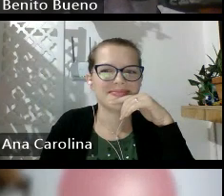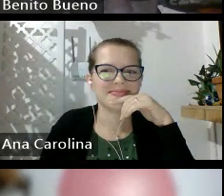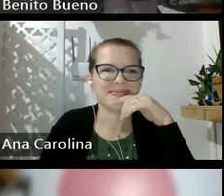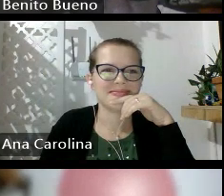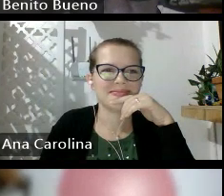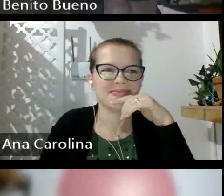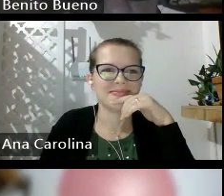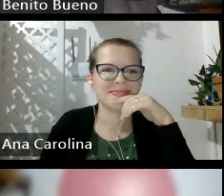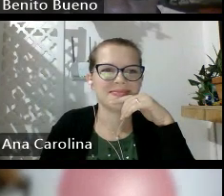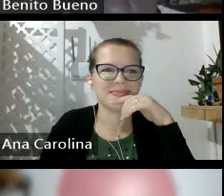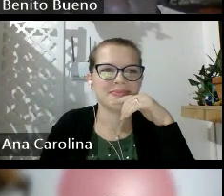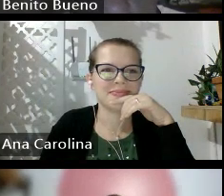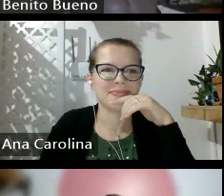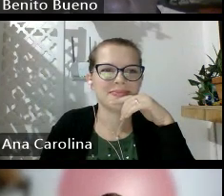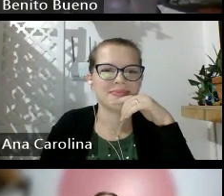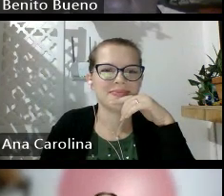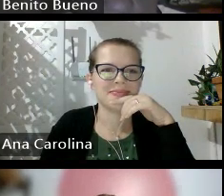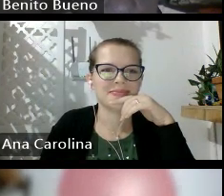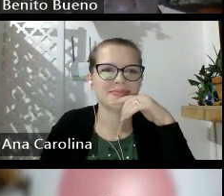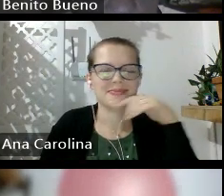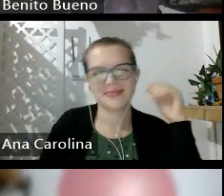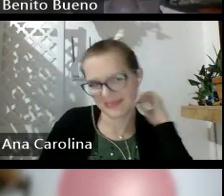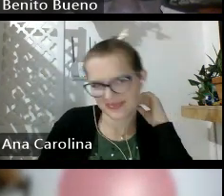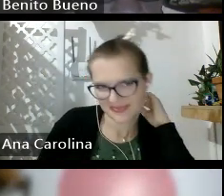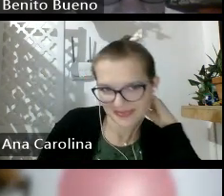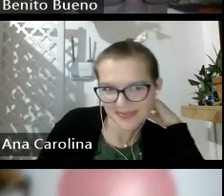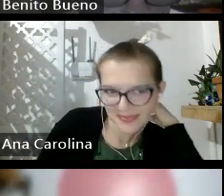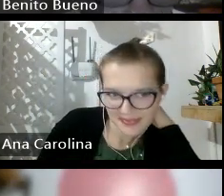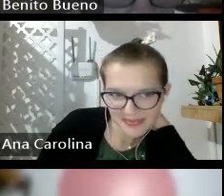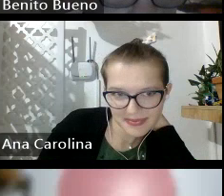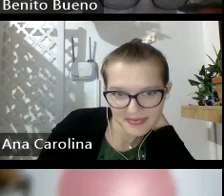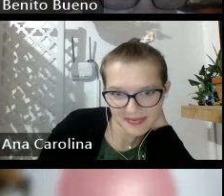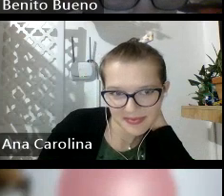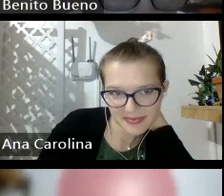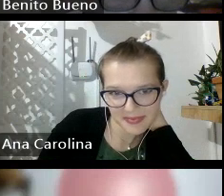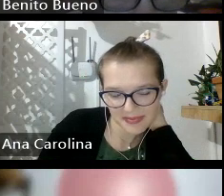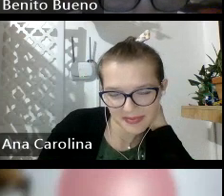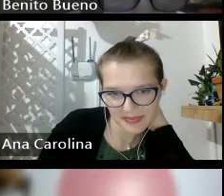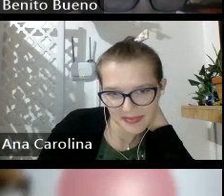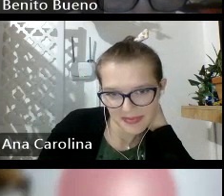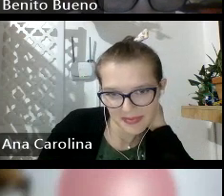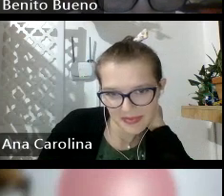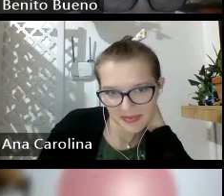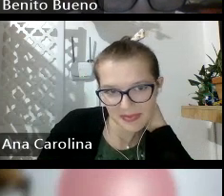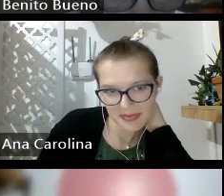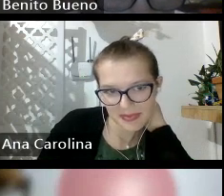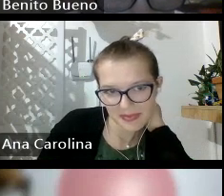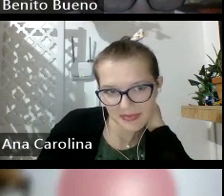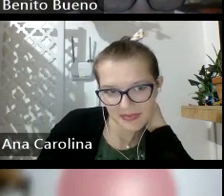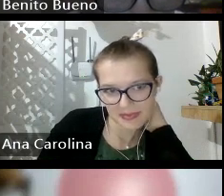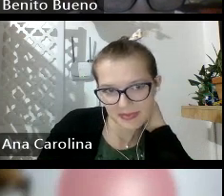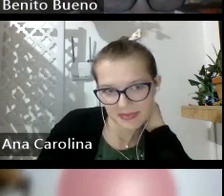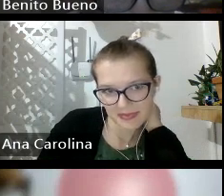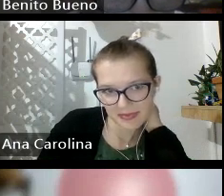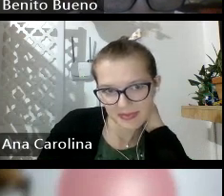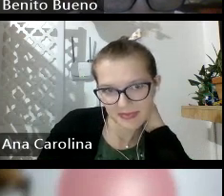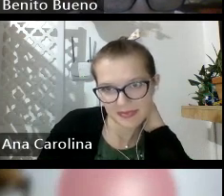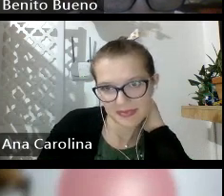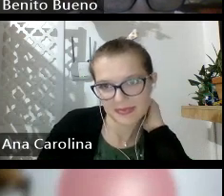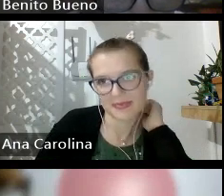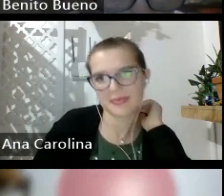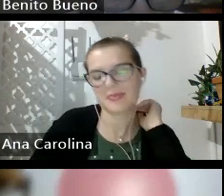mais rápido, mas eu adorei. Eu queria conversar um pouquinho sobre o edifício Roma, de